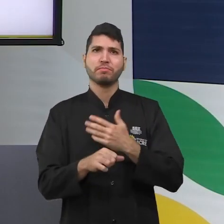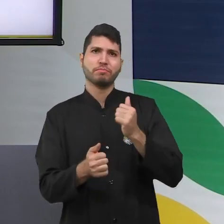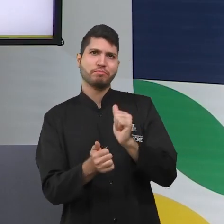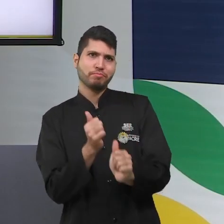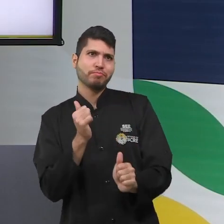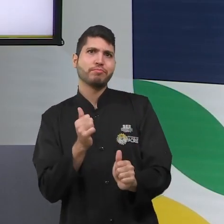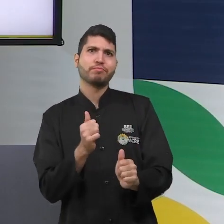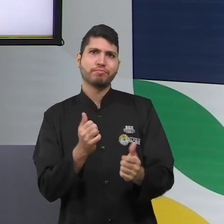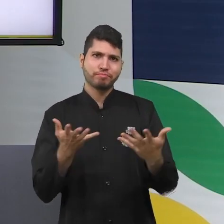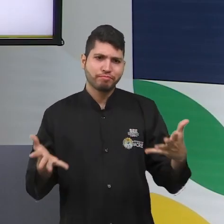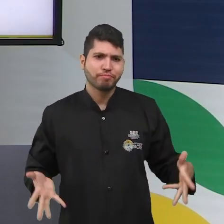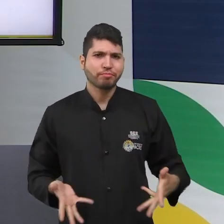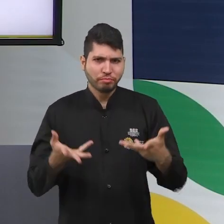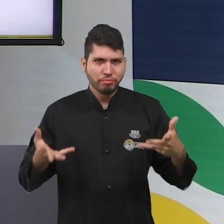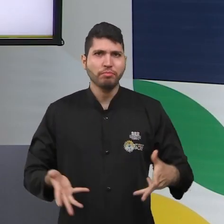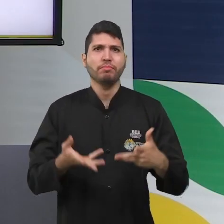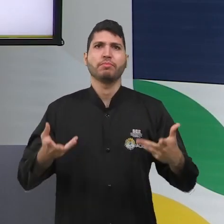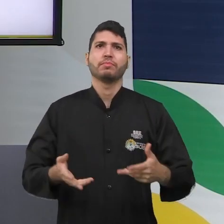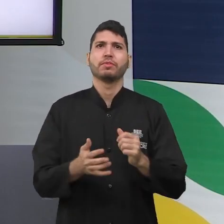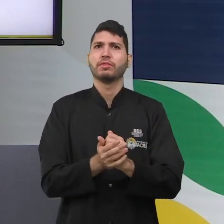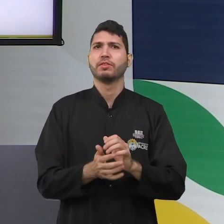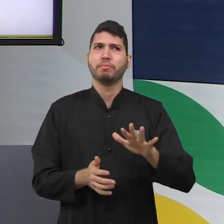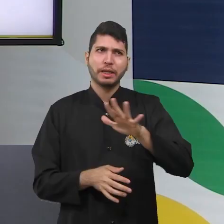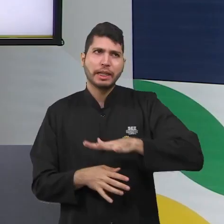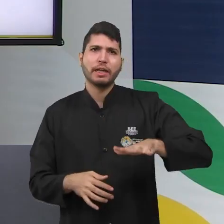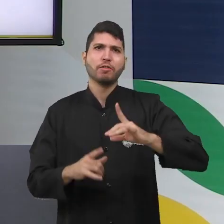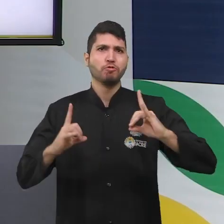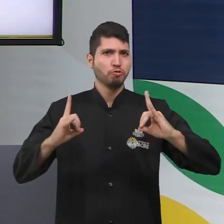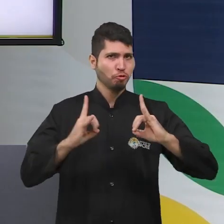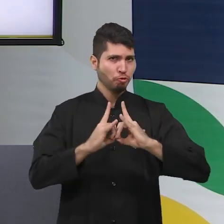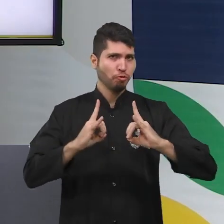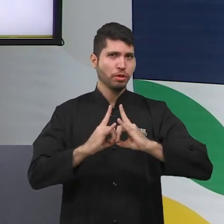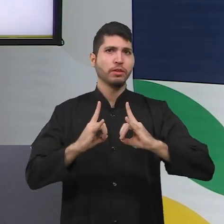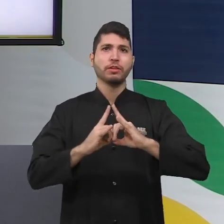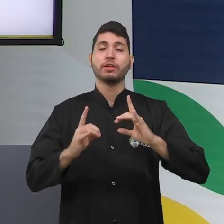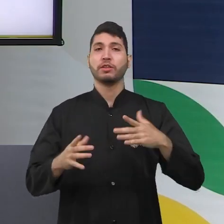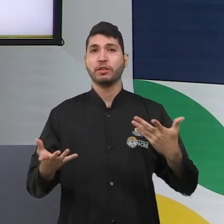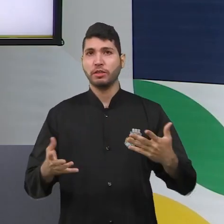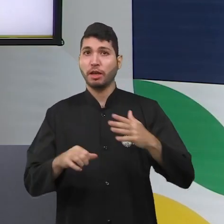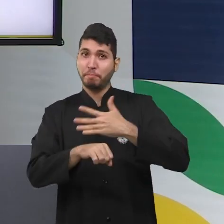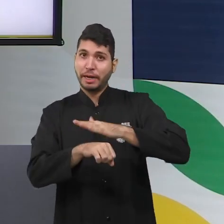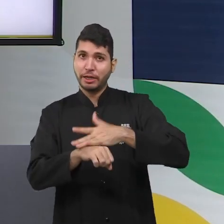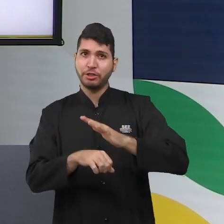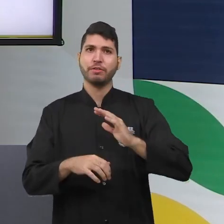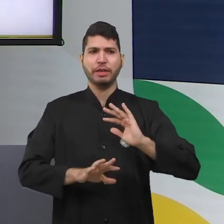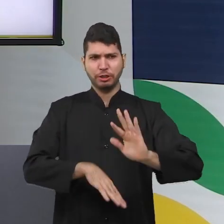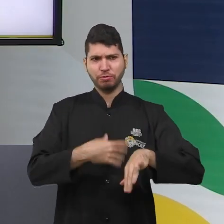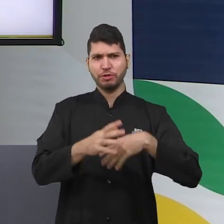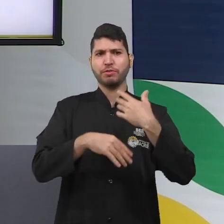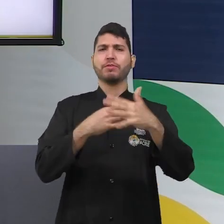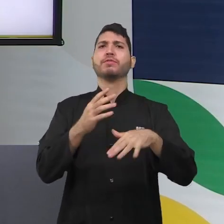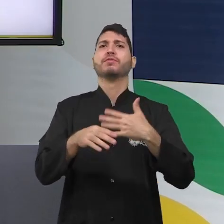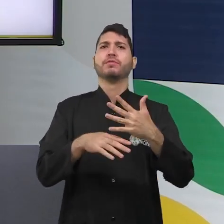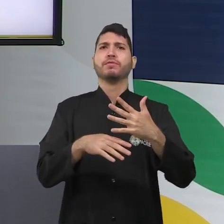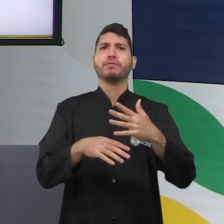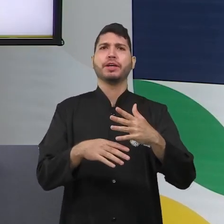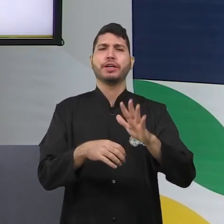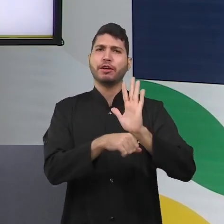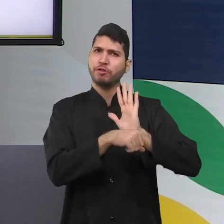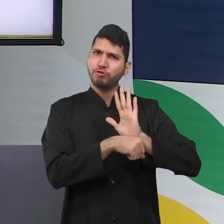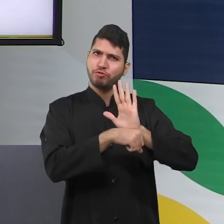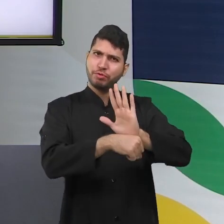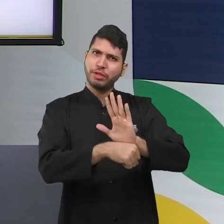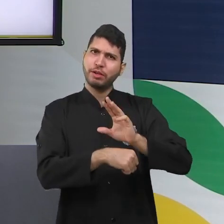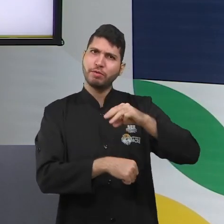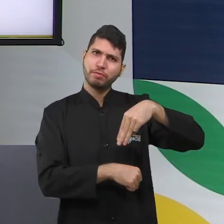até mesmo na parte hormonal, a partir do momento que você está desenvolvendo atividade física, aquilo vai contribuir com o seu metabolismo e vai